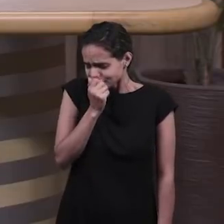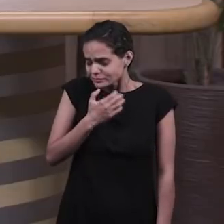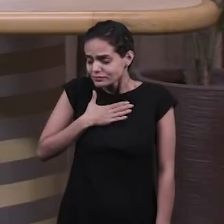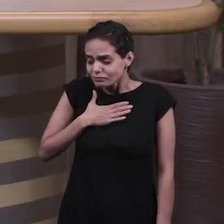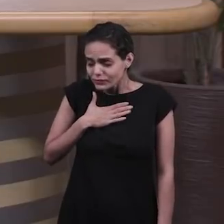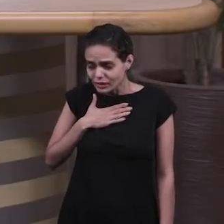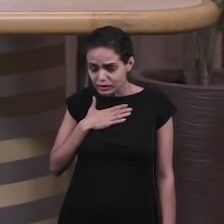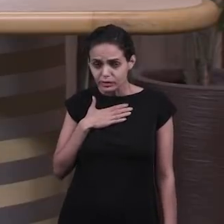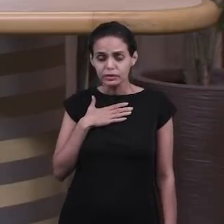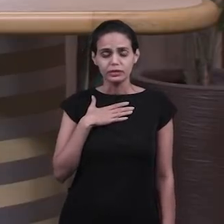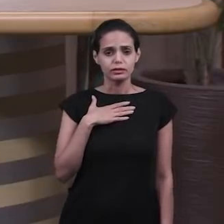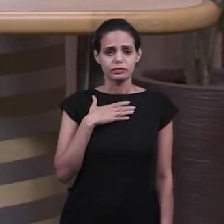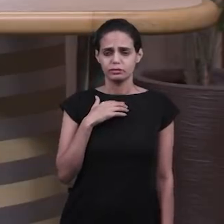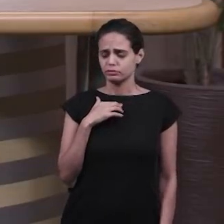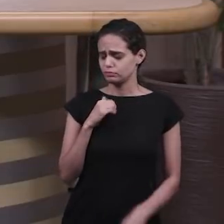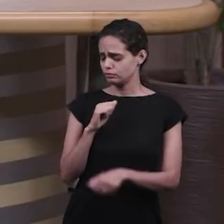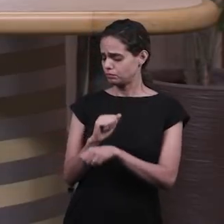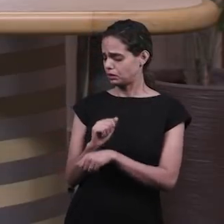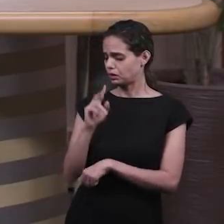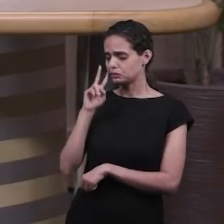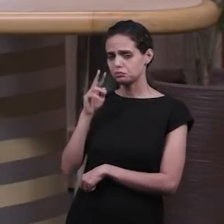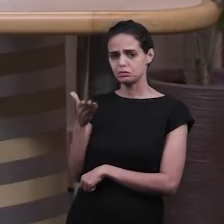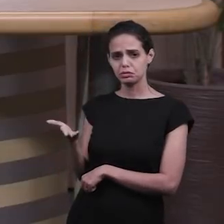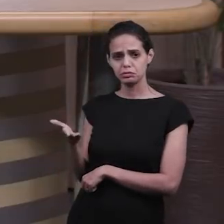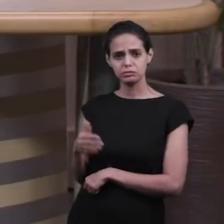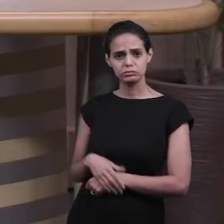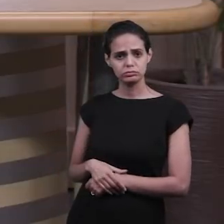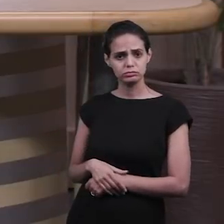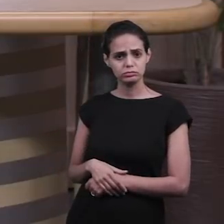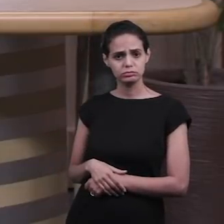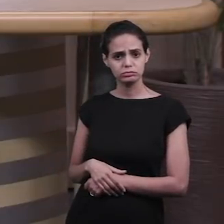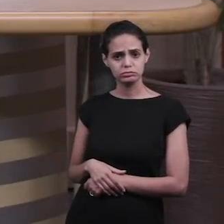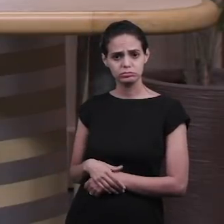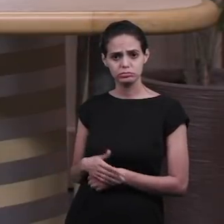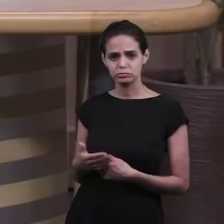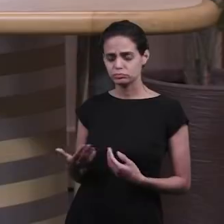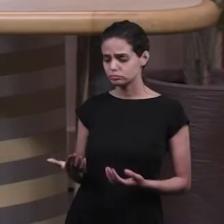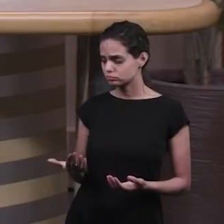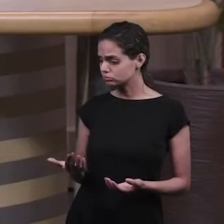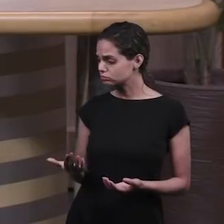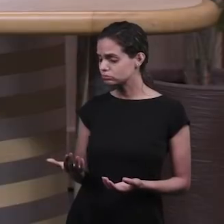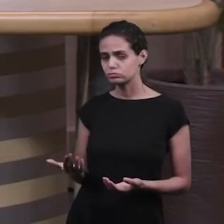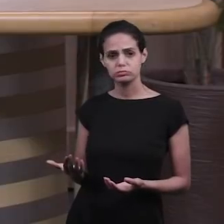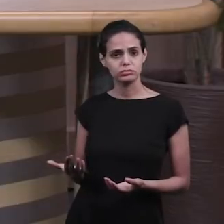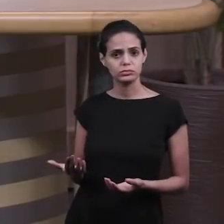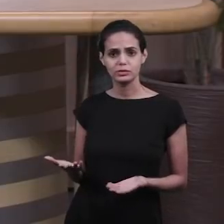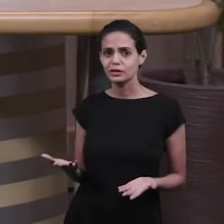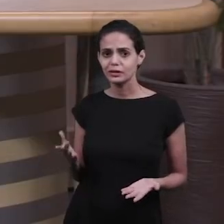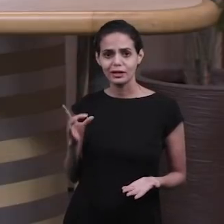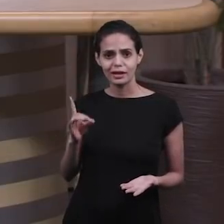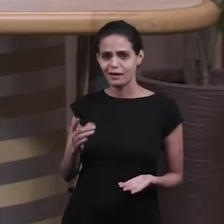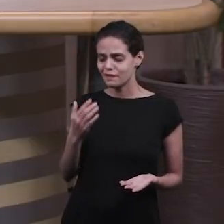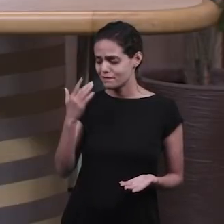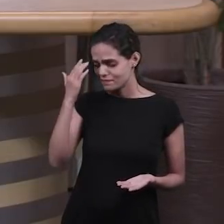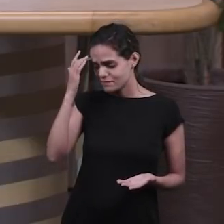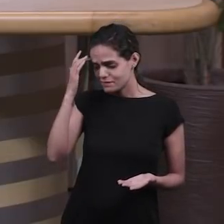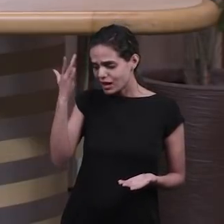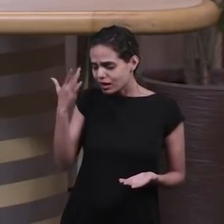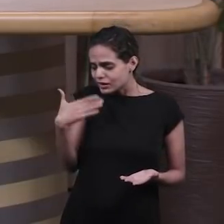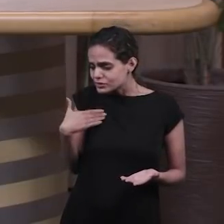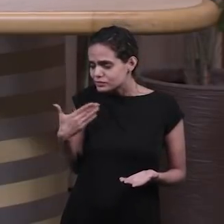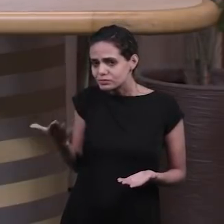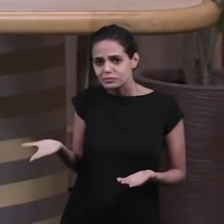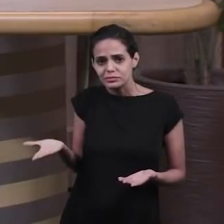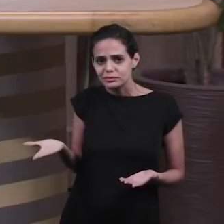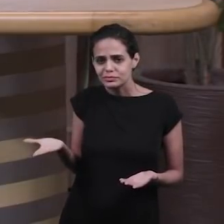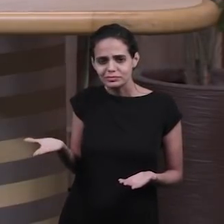E eu fiquei parado. Nossa, não precisava nem ter me chamado, era só você ter dito essa frase para ele. Então,